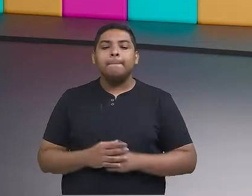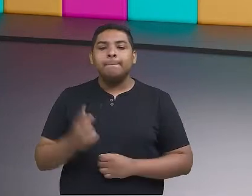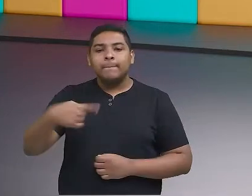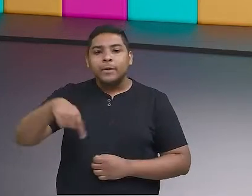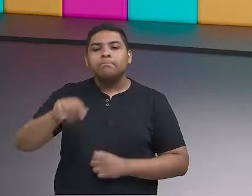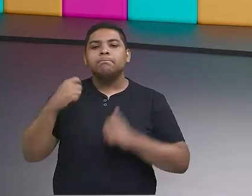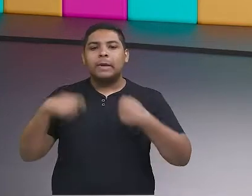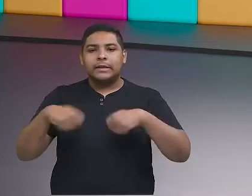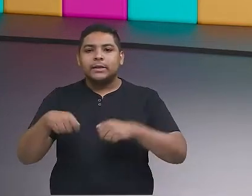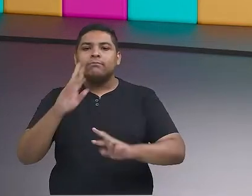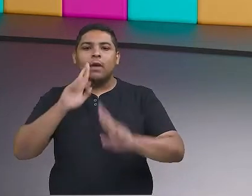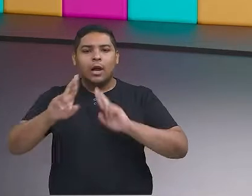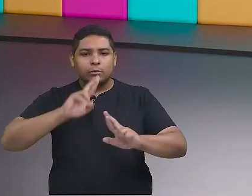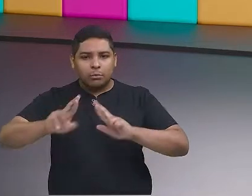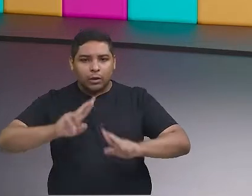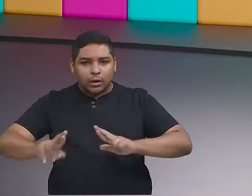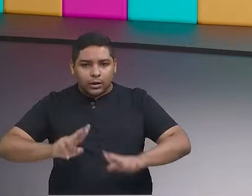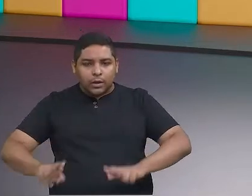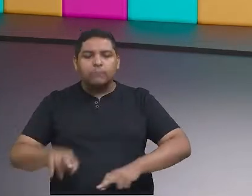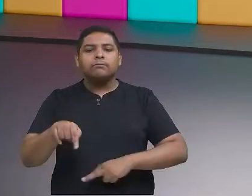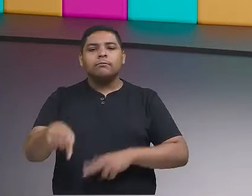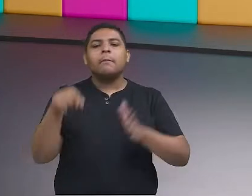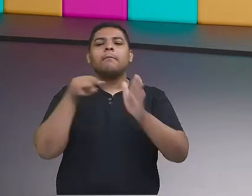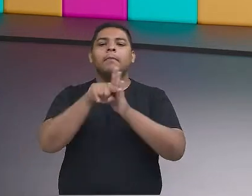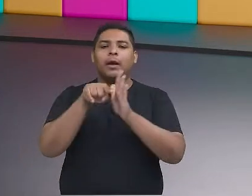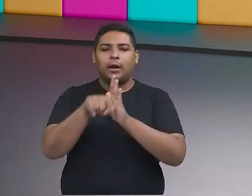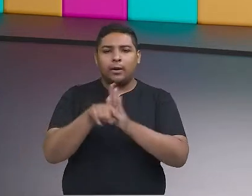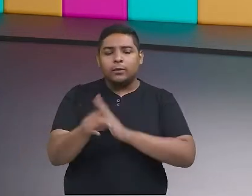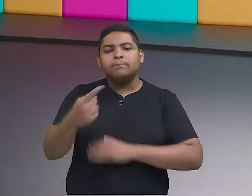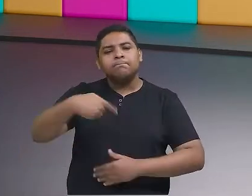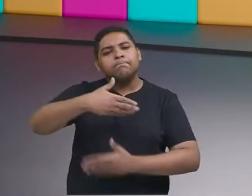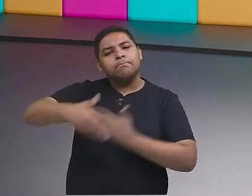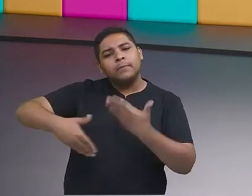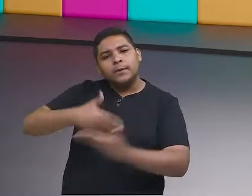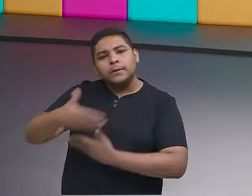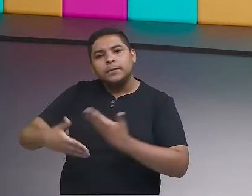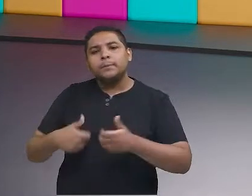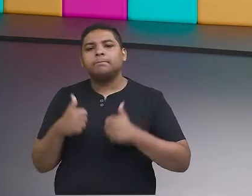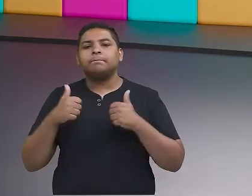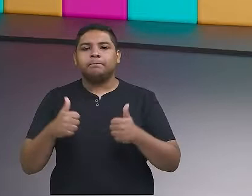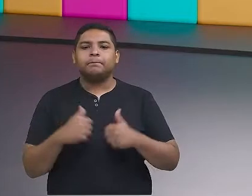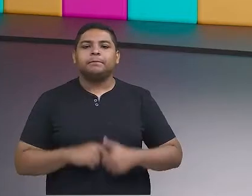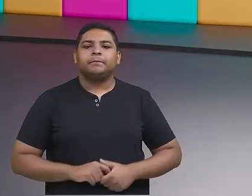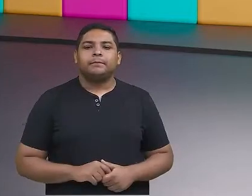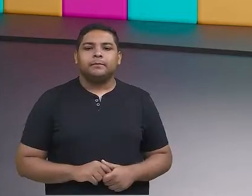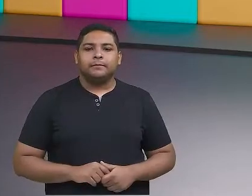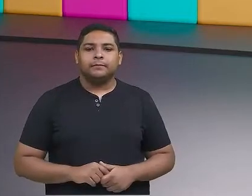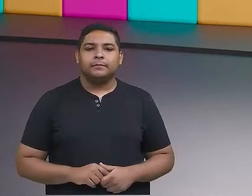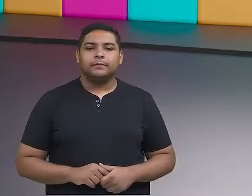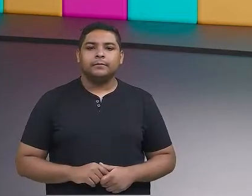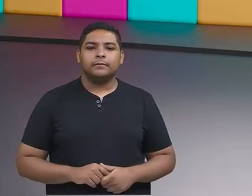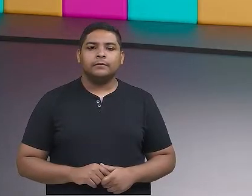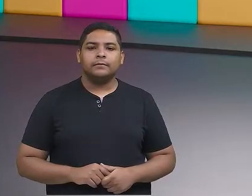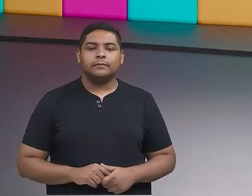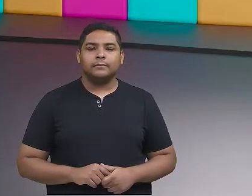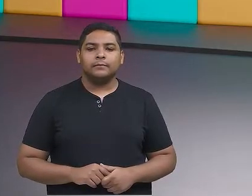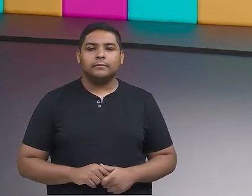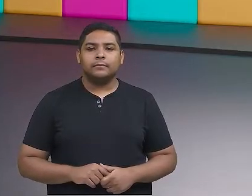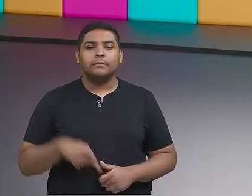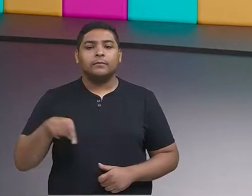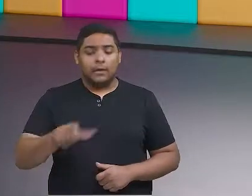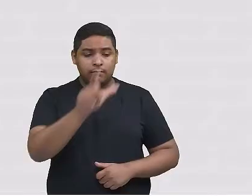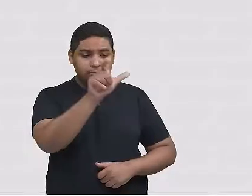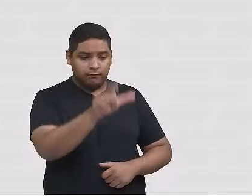respondendo as minhas perguntas. Vamos lá participar? Tudo bem? Então, bora lá. Um indivíduo que